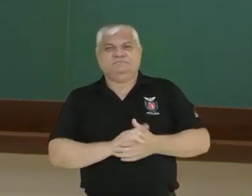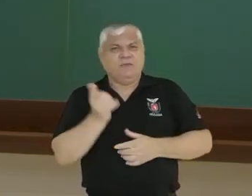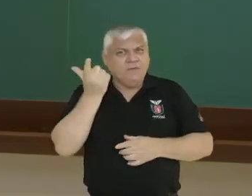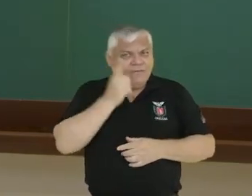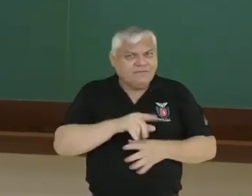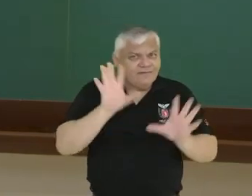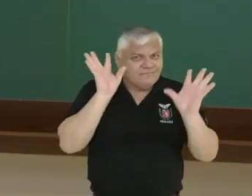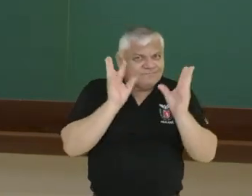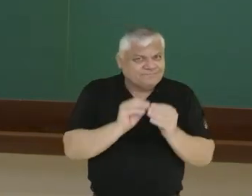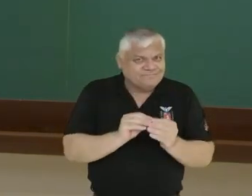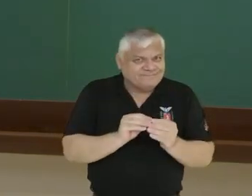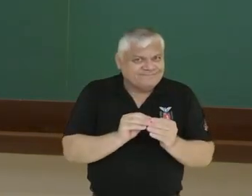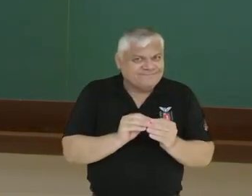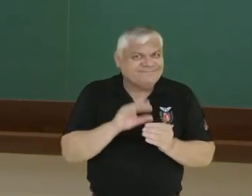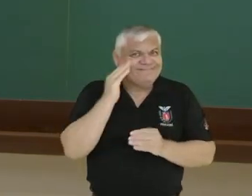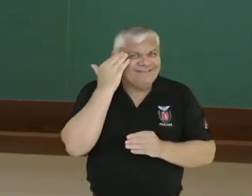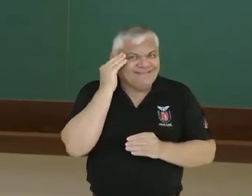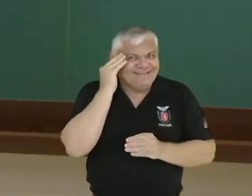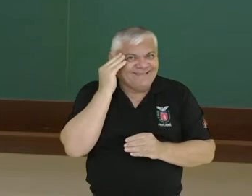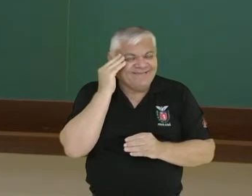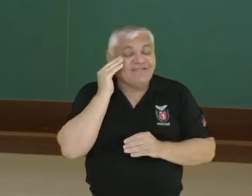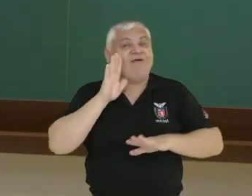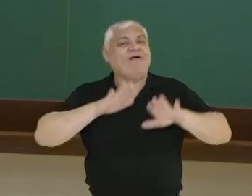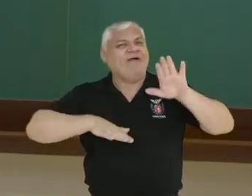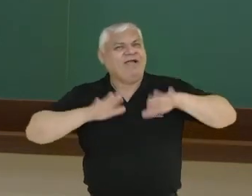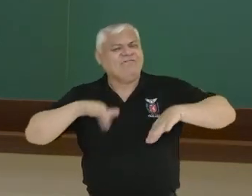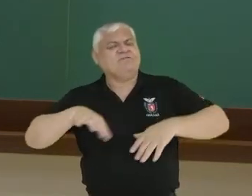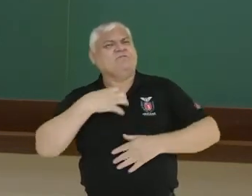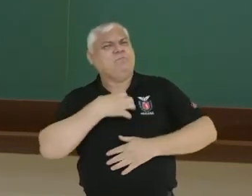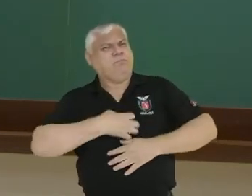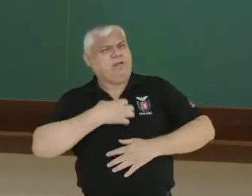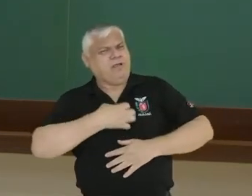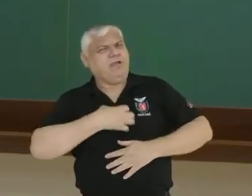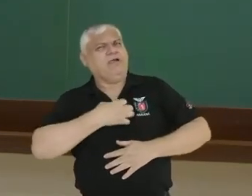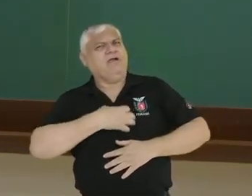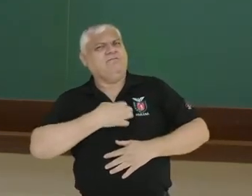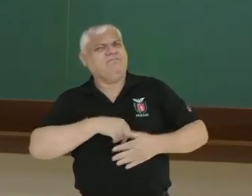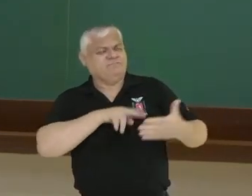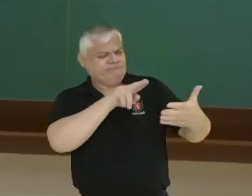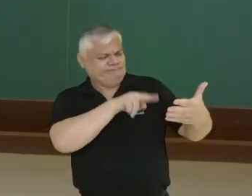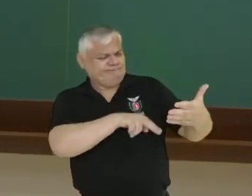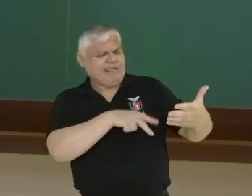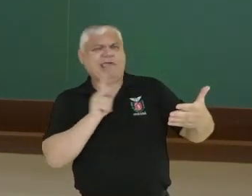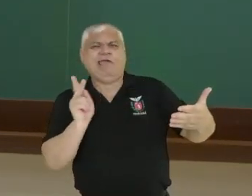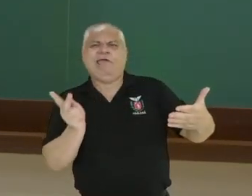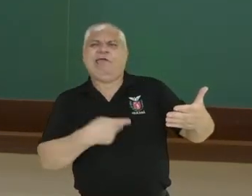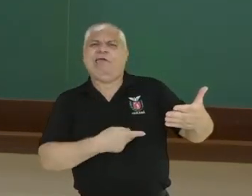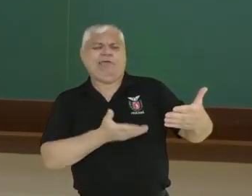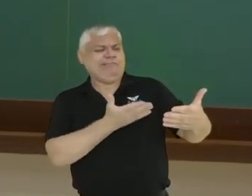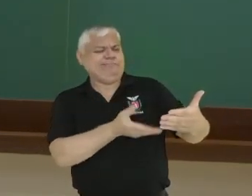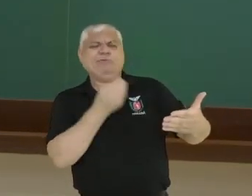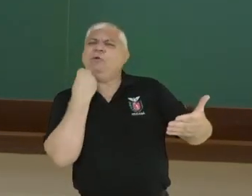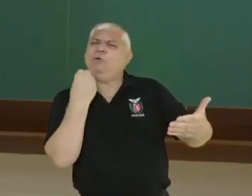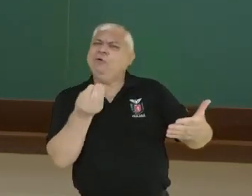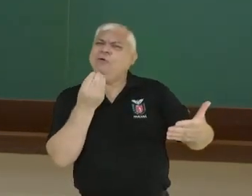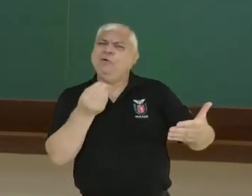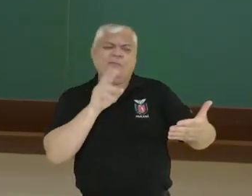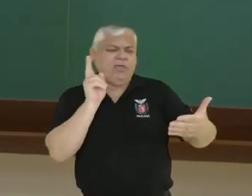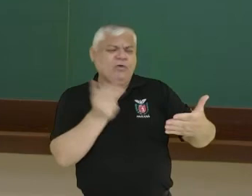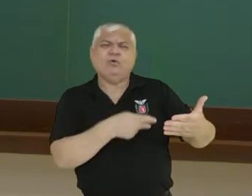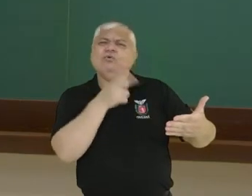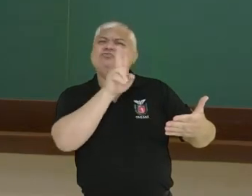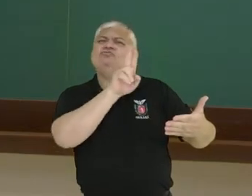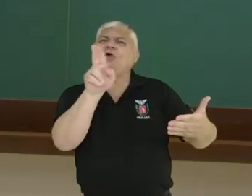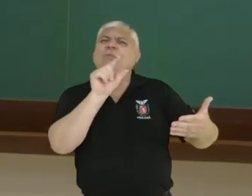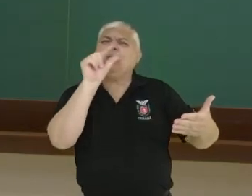Conseguiram relembrar? Então, às vezes eu fico bravo quando alguém erra, Como que você errou a inicial do seu